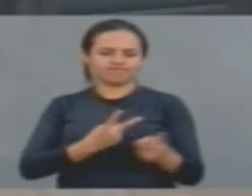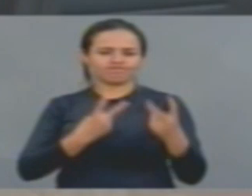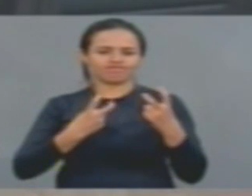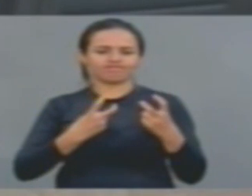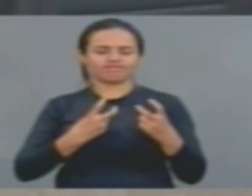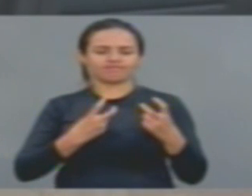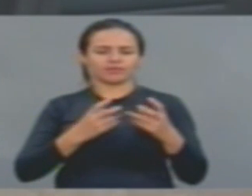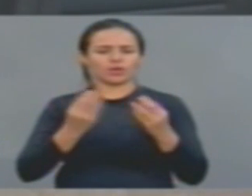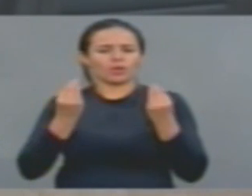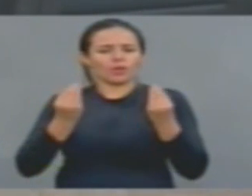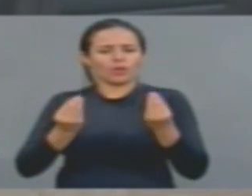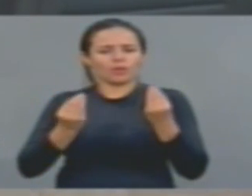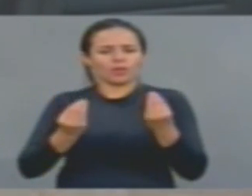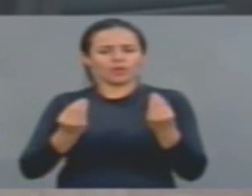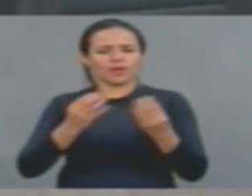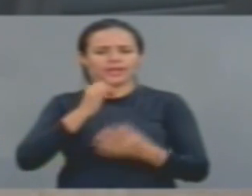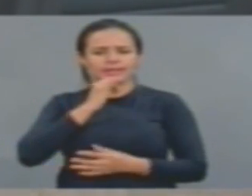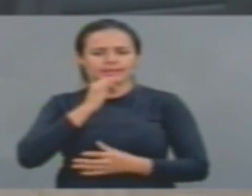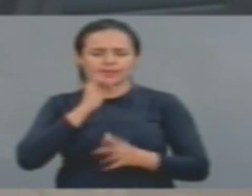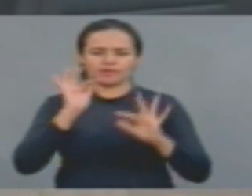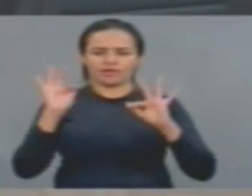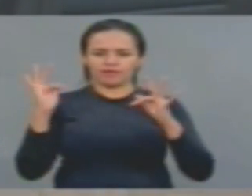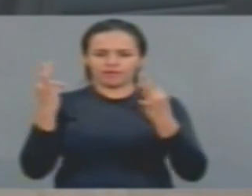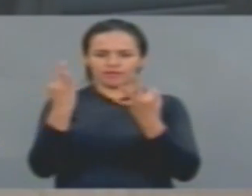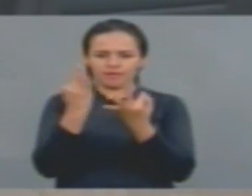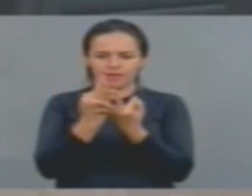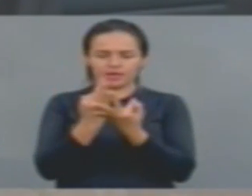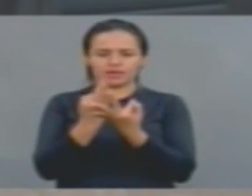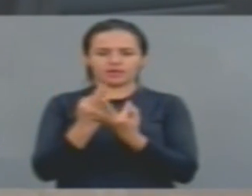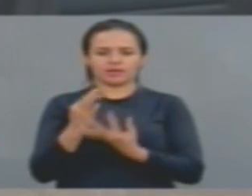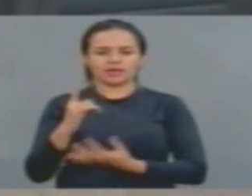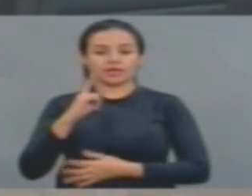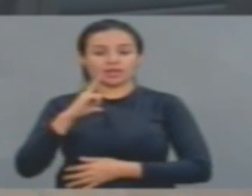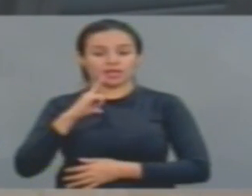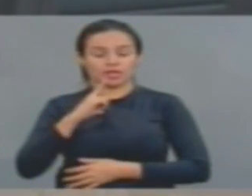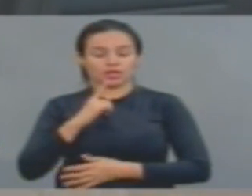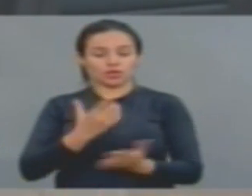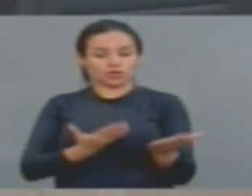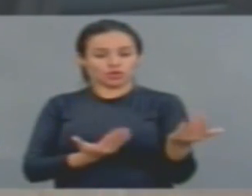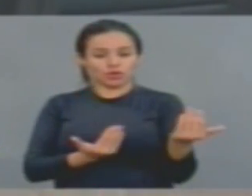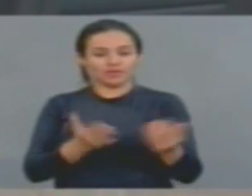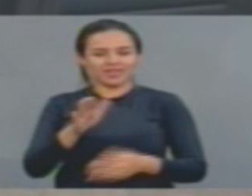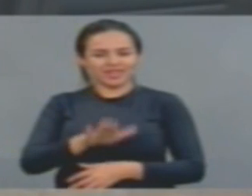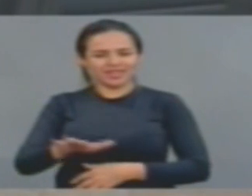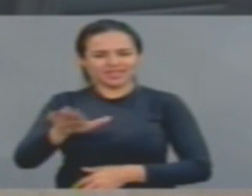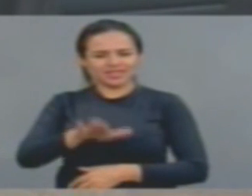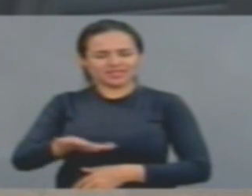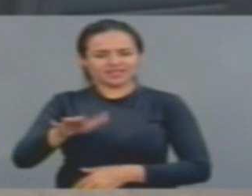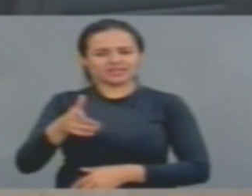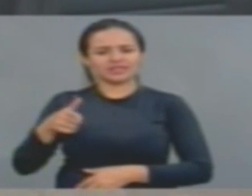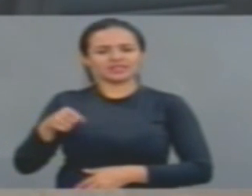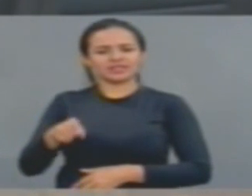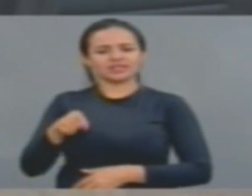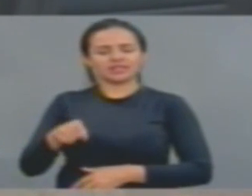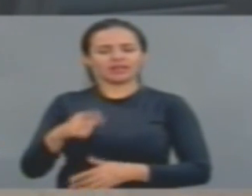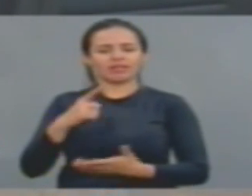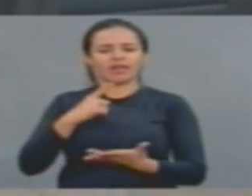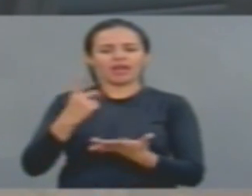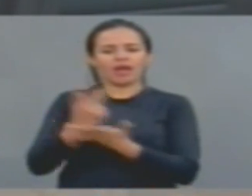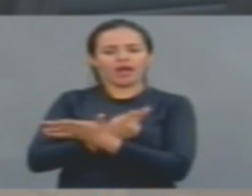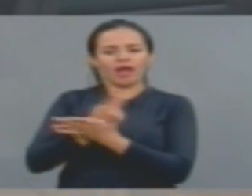que um cearense pense, como é que uma família que tem uma criança que por algum motivo praticou algum